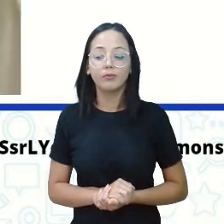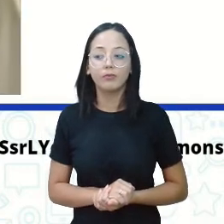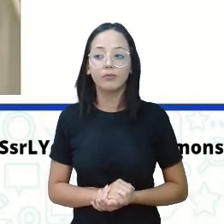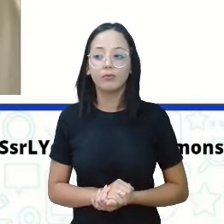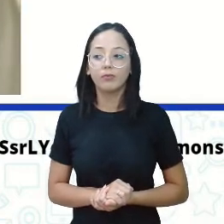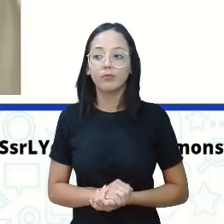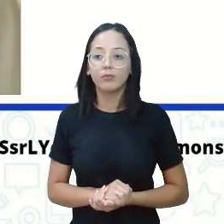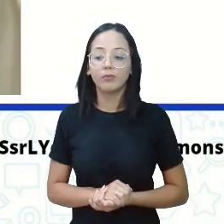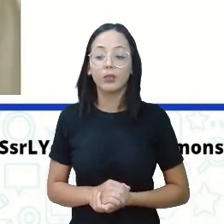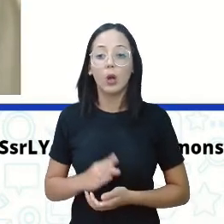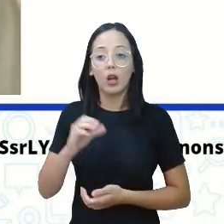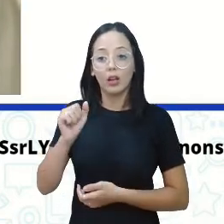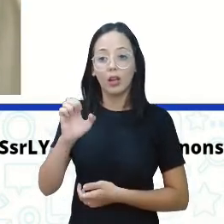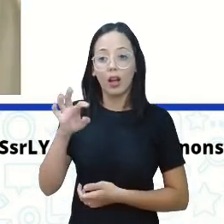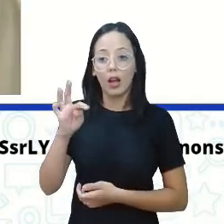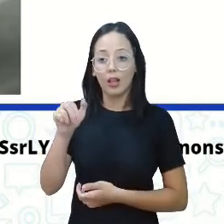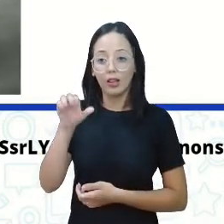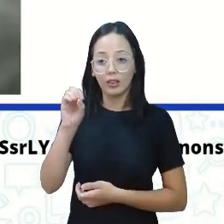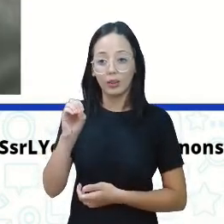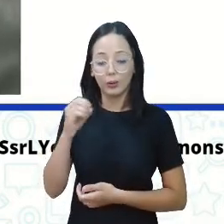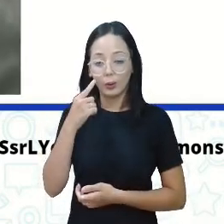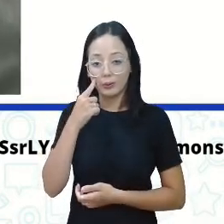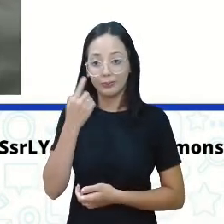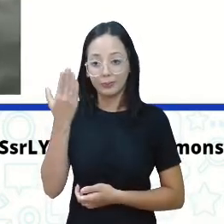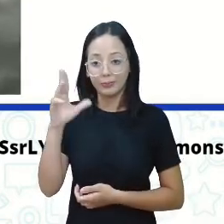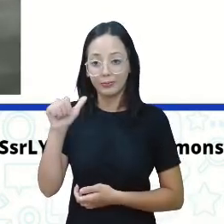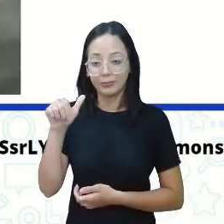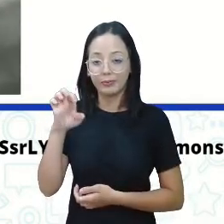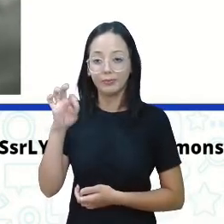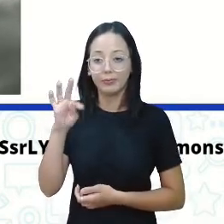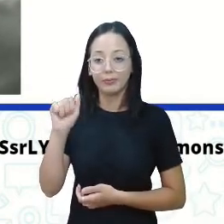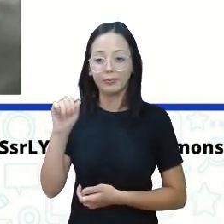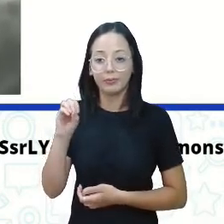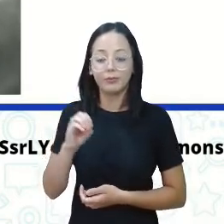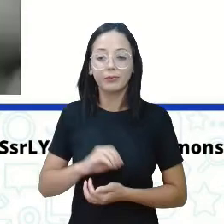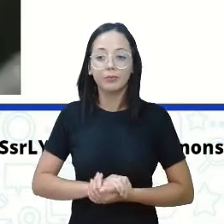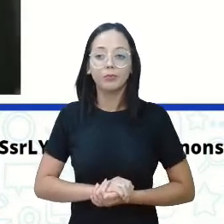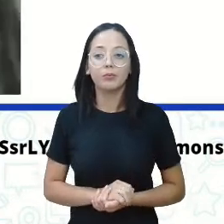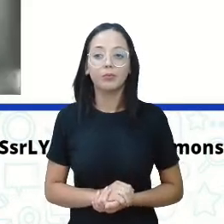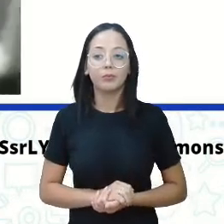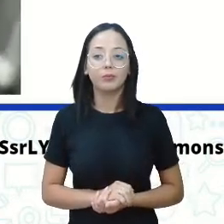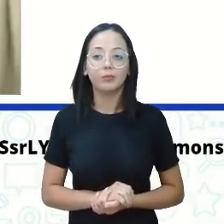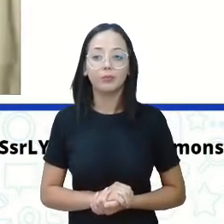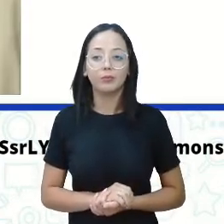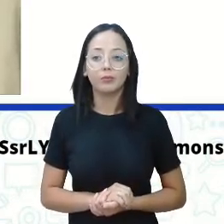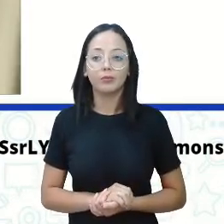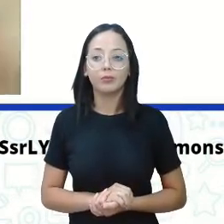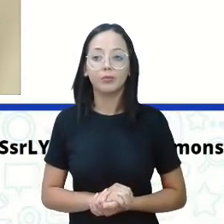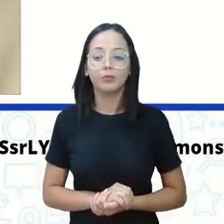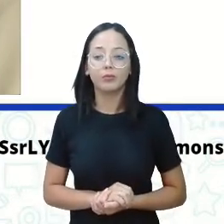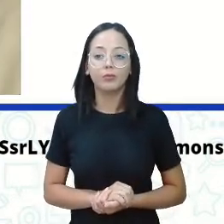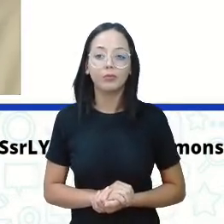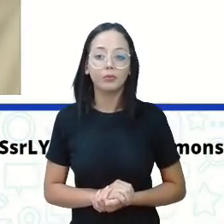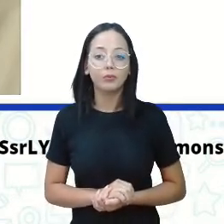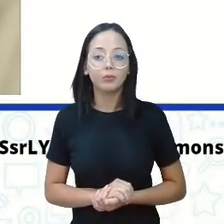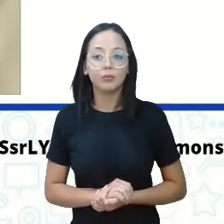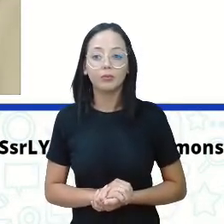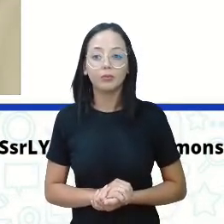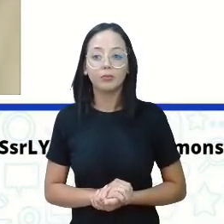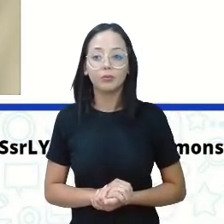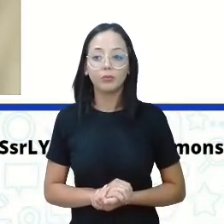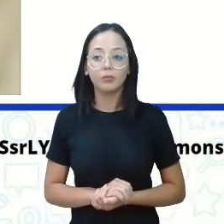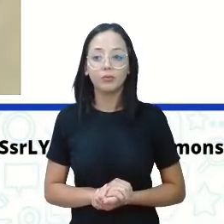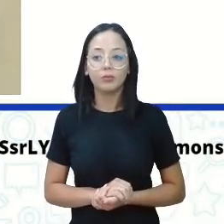medo. Caetano. Nervoso, aquele tal frio na barriga. assombrado com aquilo tudo, né?